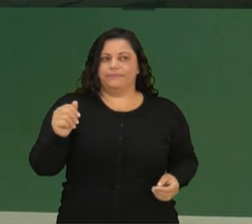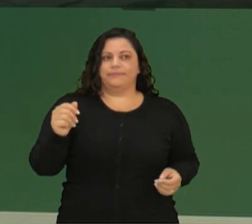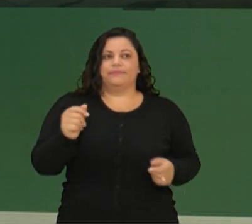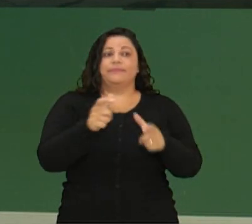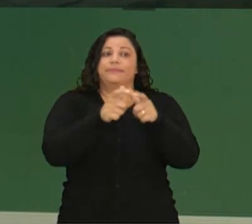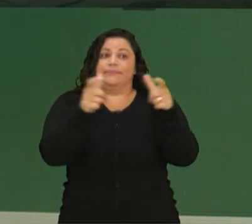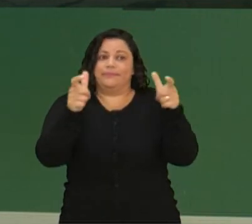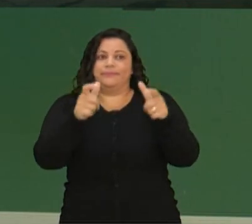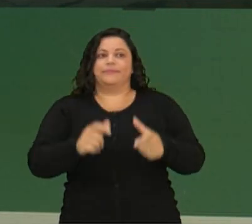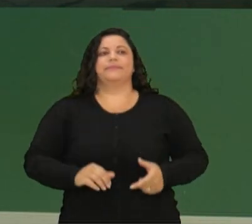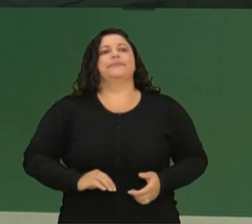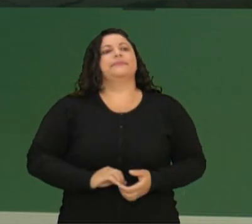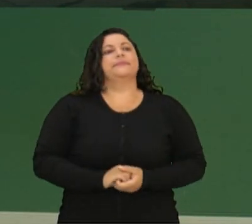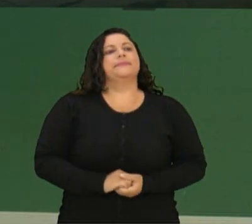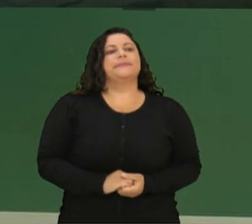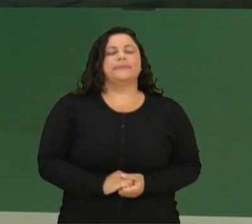corpo.